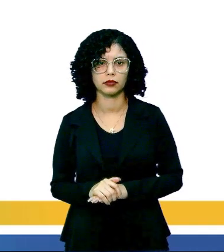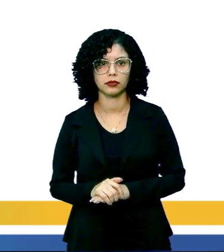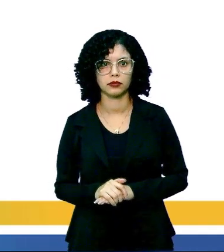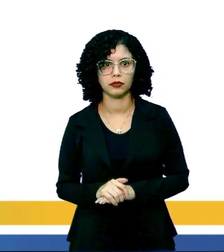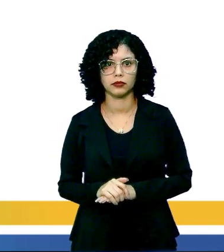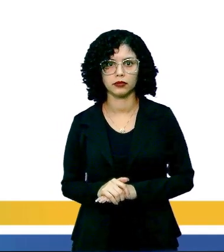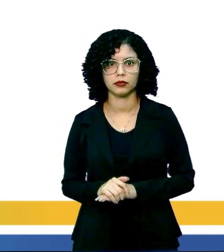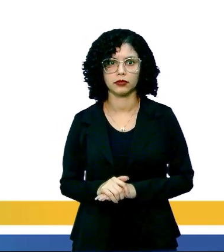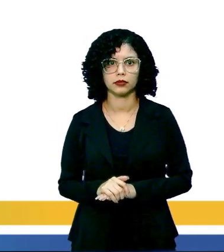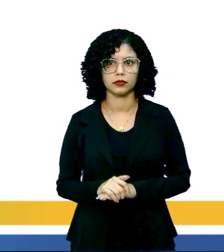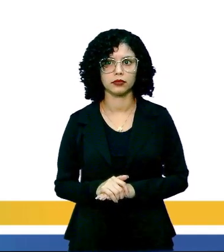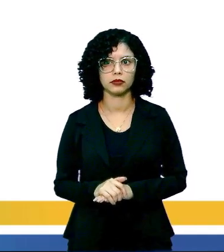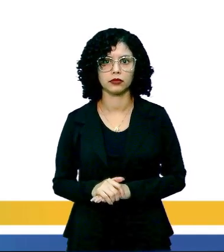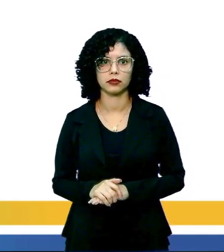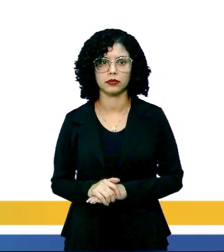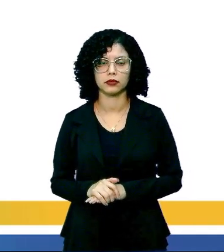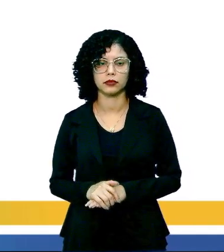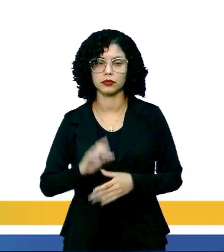uma